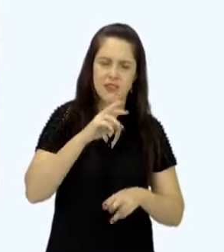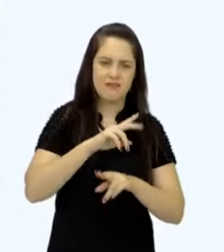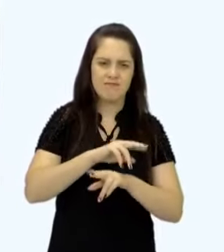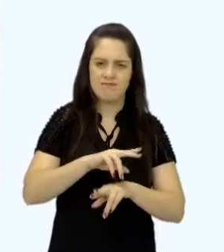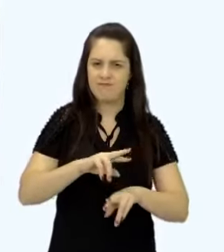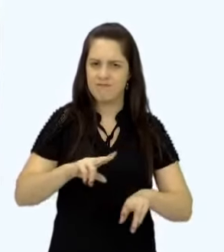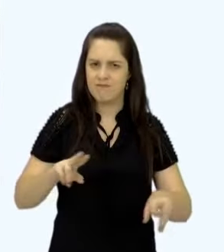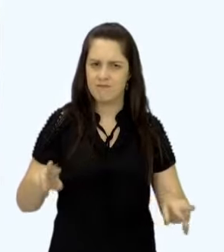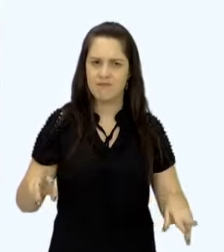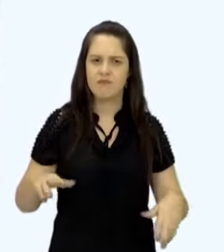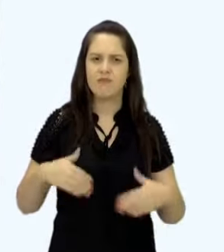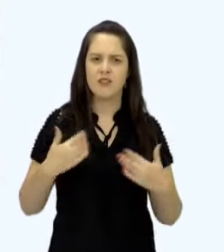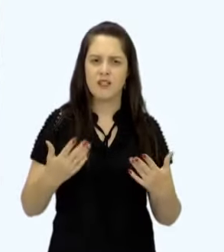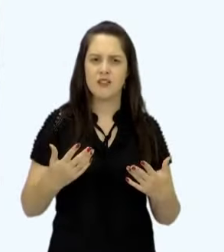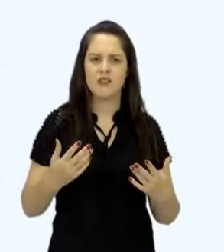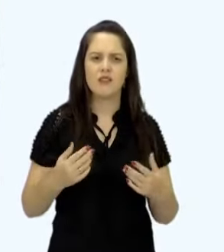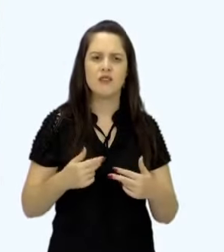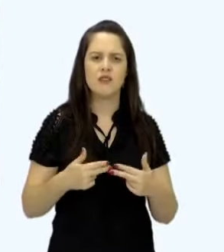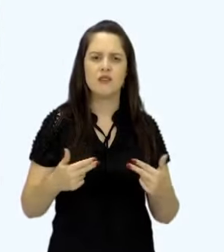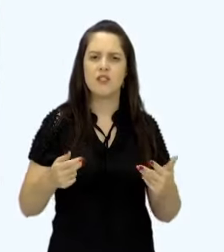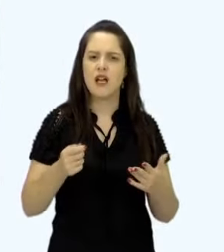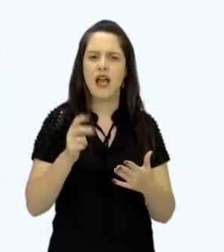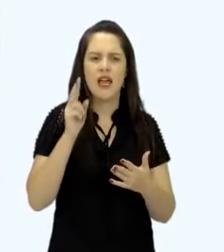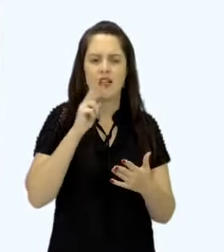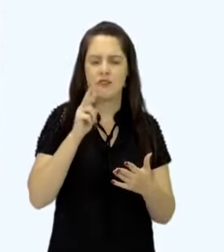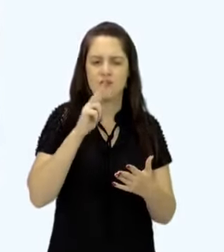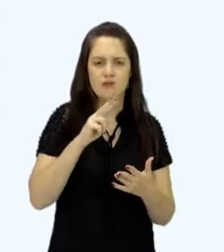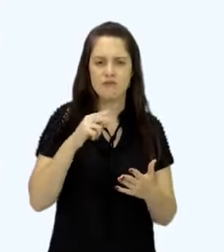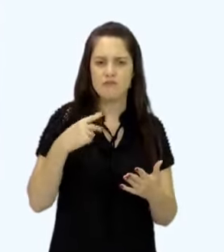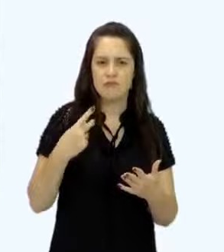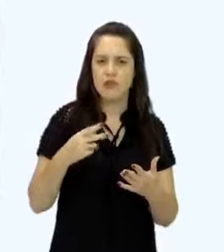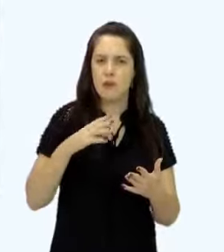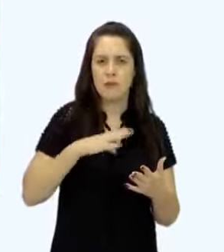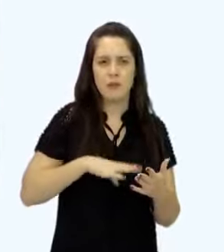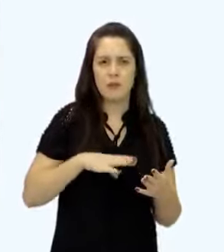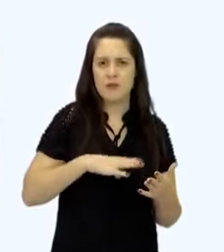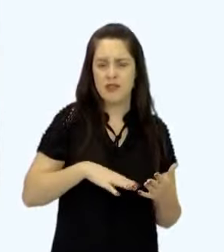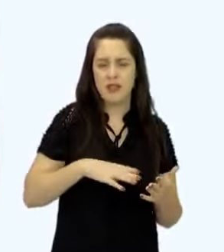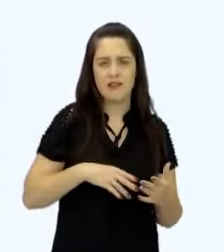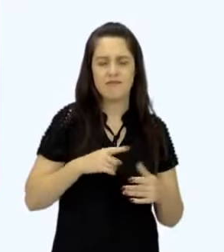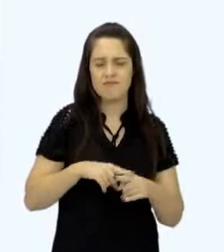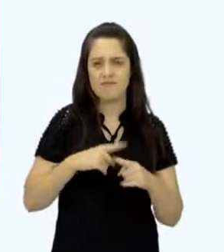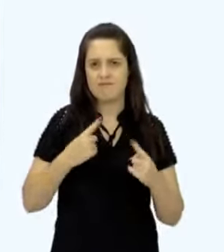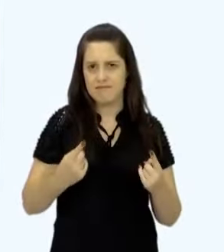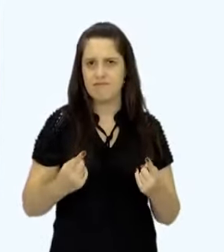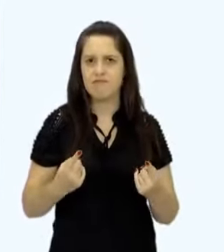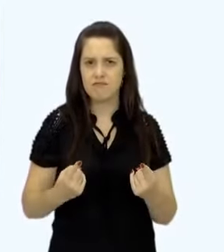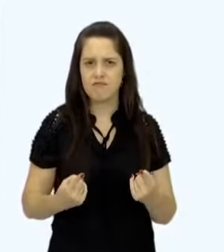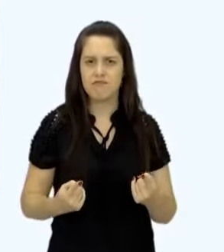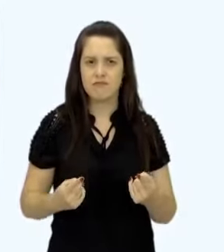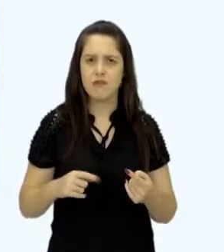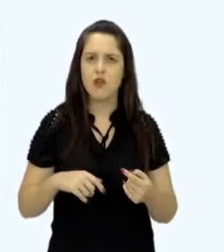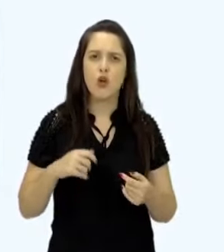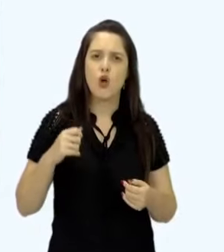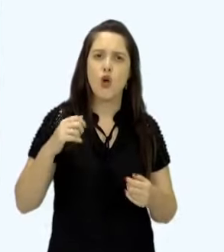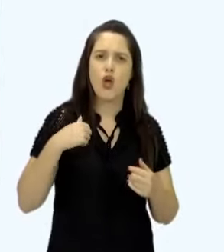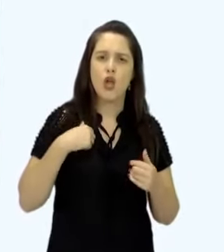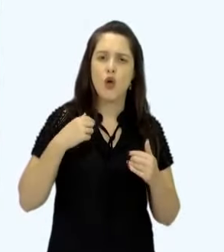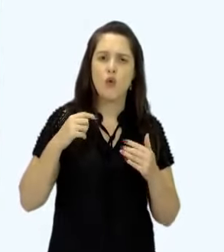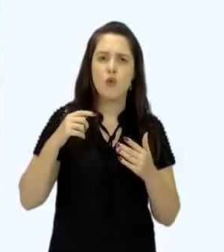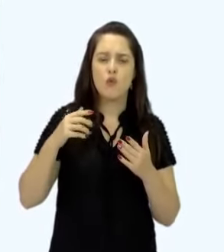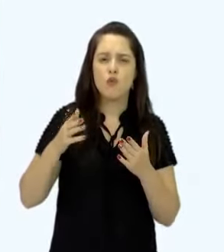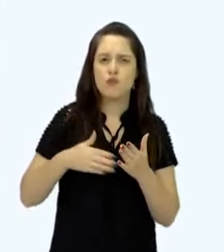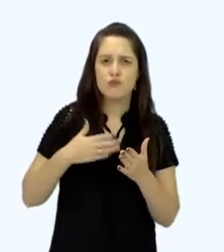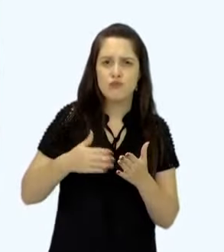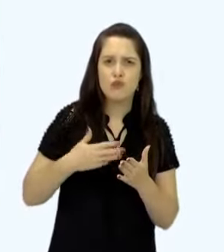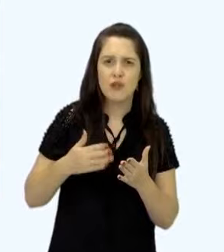Ela não está afim de calcular, ela está afim de contar a historinha e de um português mais solto possível. O que é muito legal também no livro é